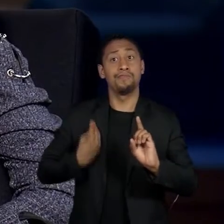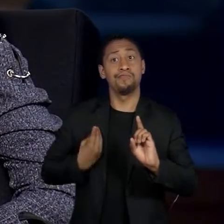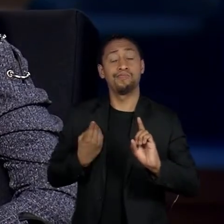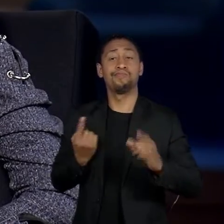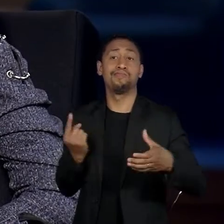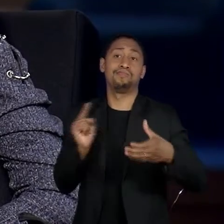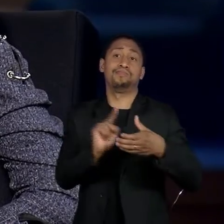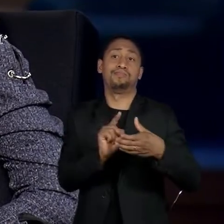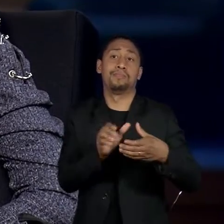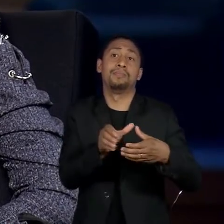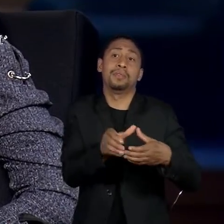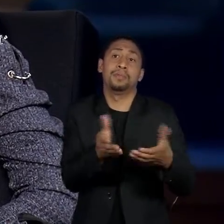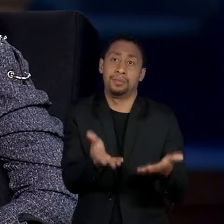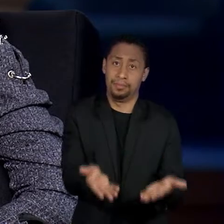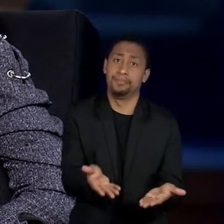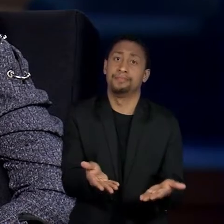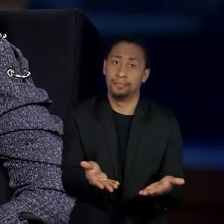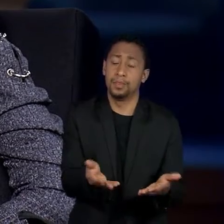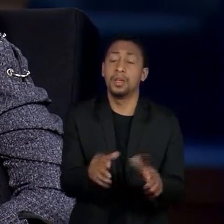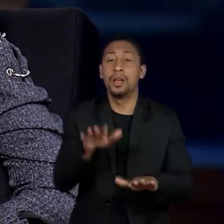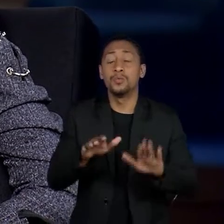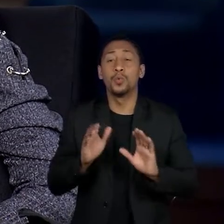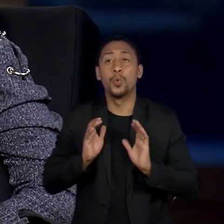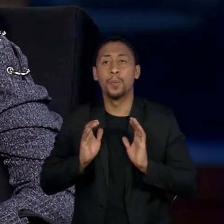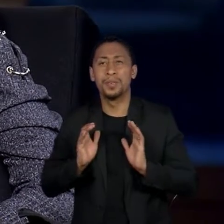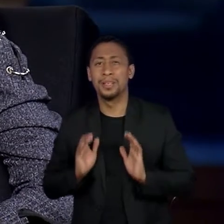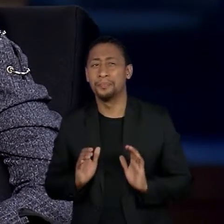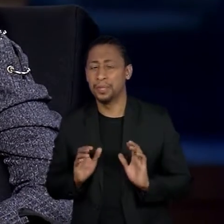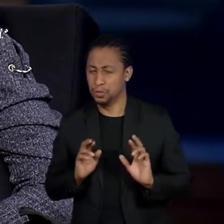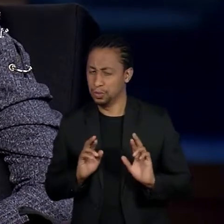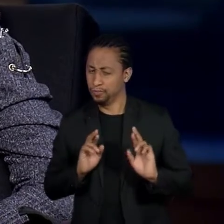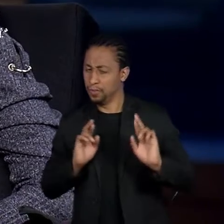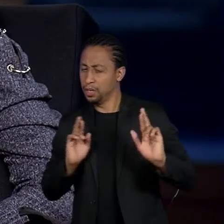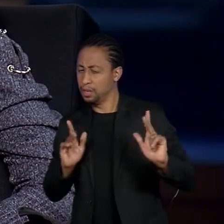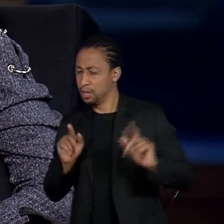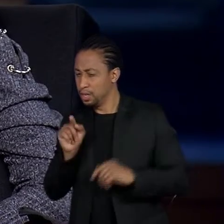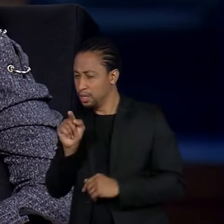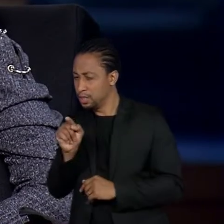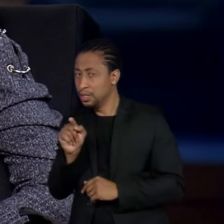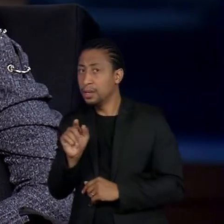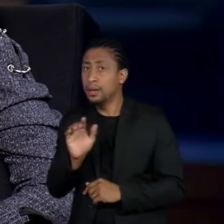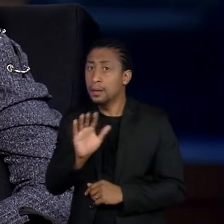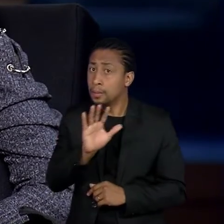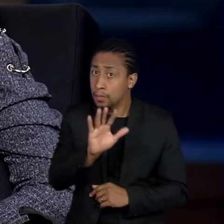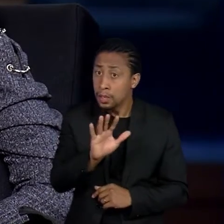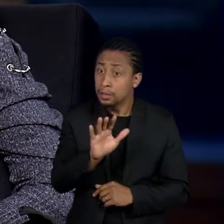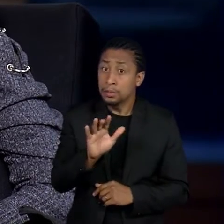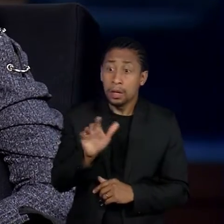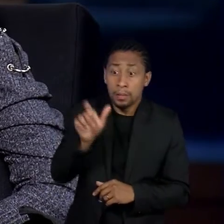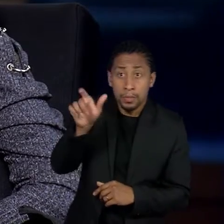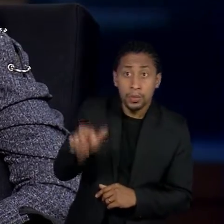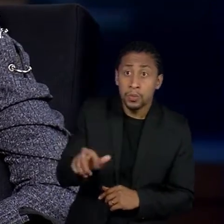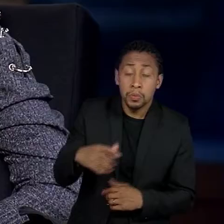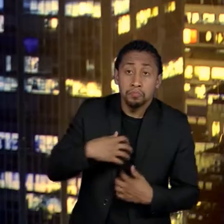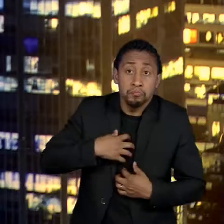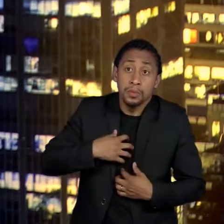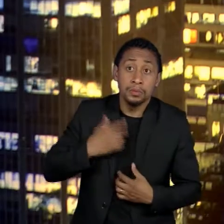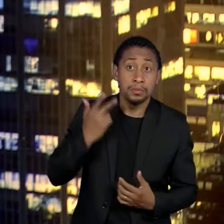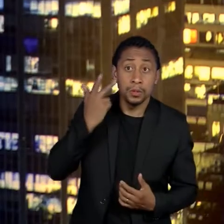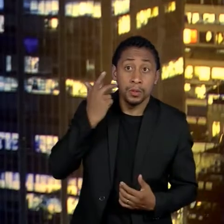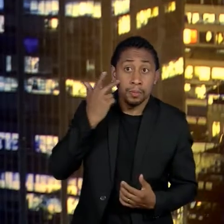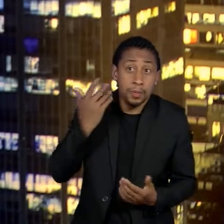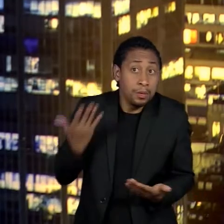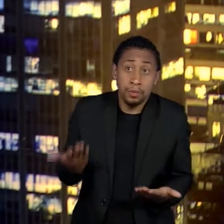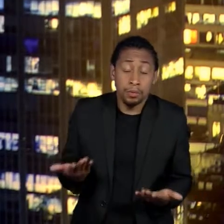ser um comportamento que a princípio pareça diferente, mas que para aquela pessoa é normal e tem